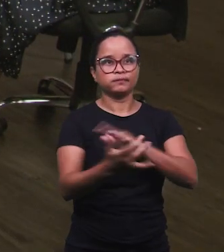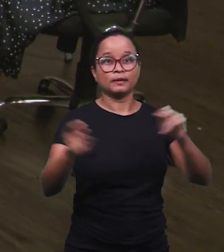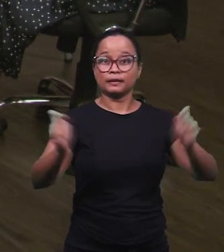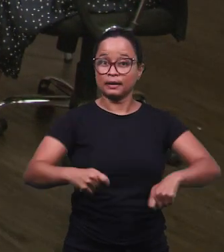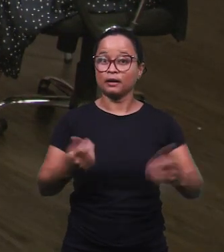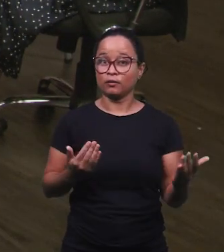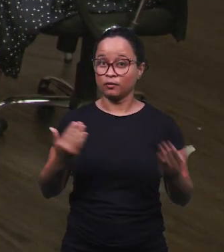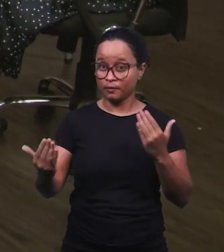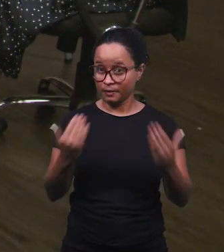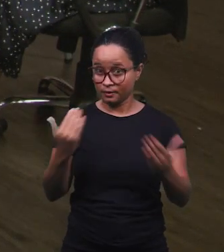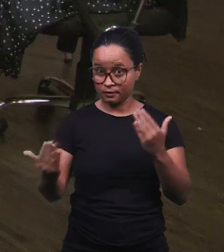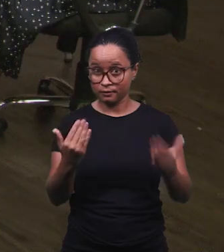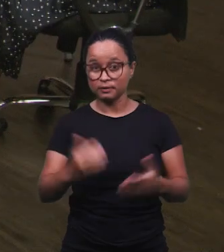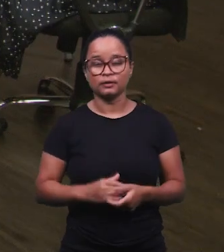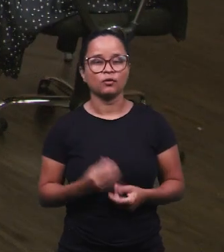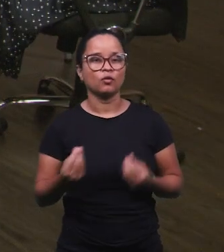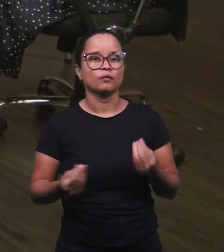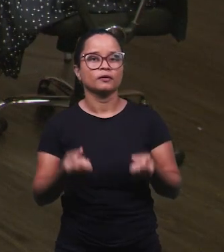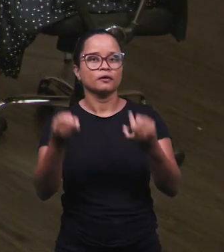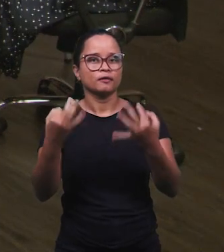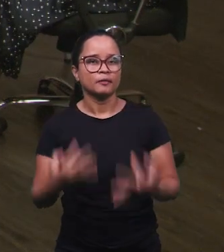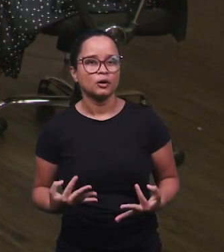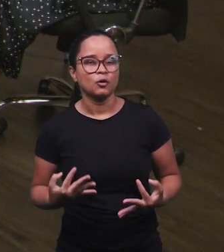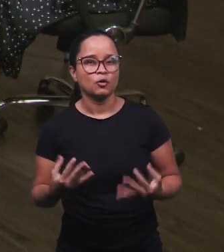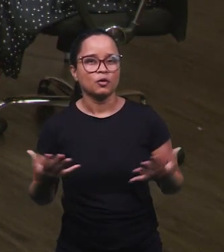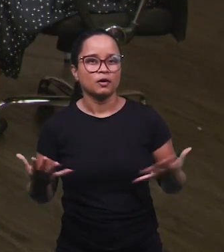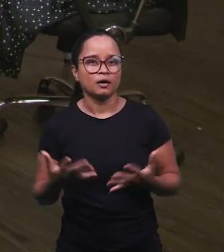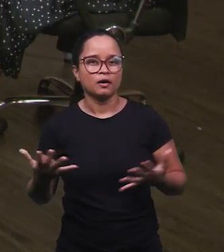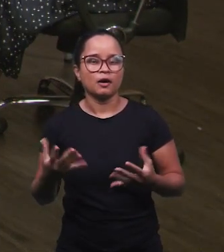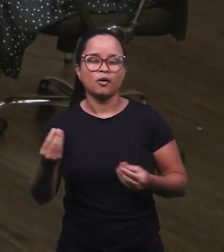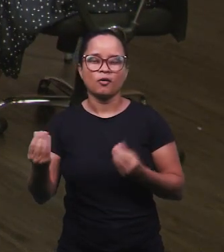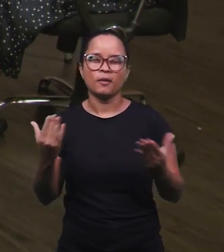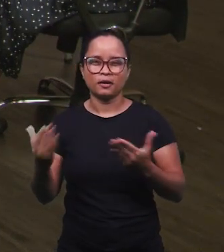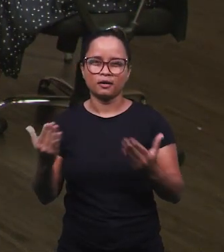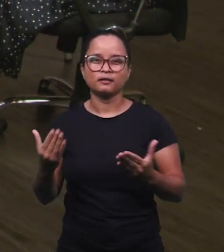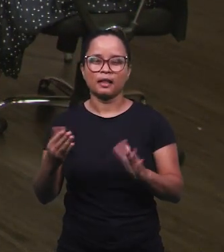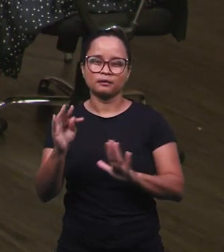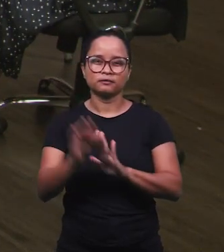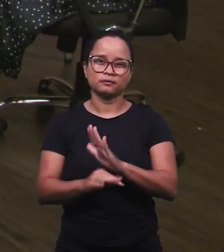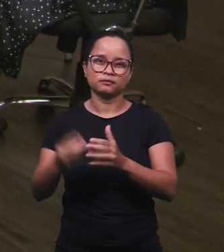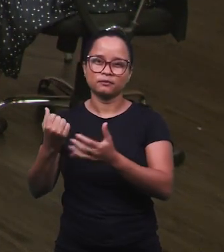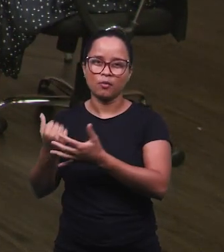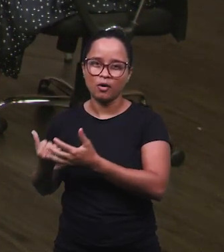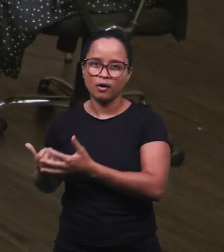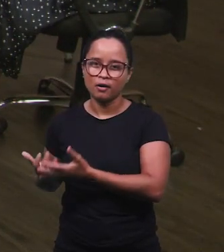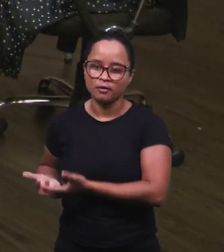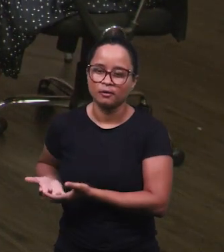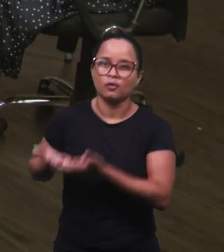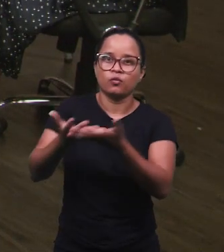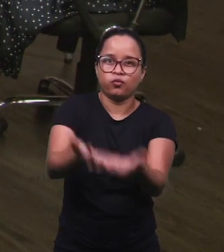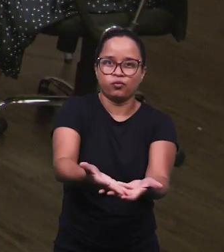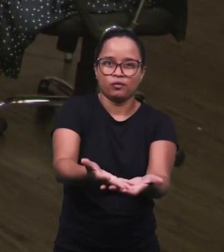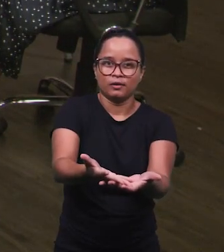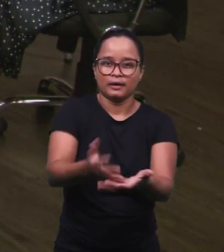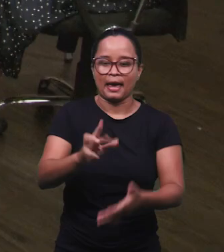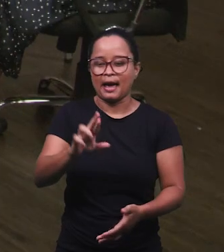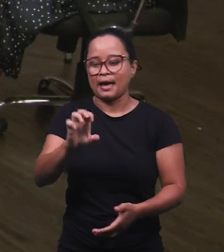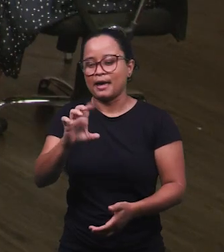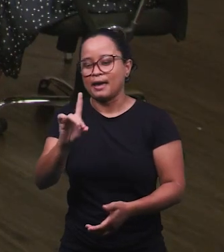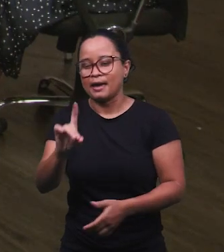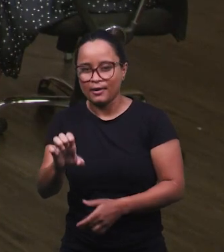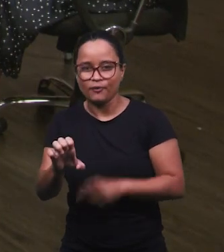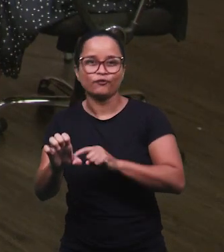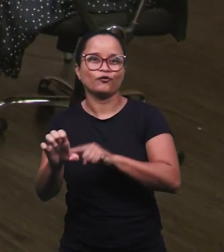E comparado principalmente com o senhor falou, a lançar das redes, a gente tem uma força muito grande ainda, um